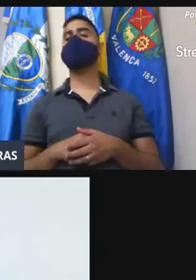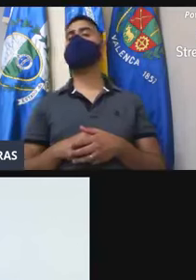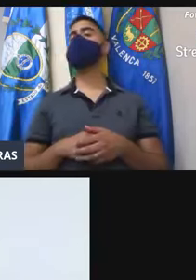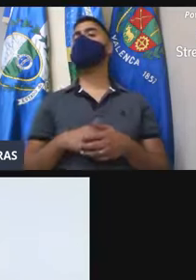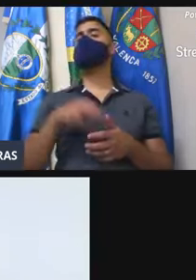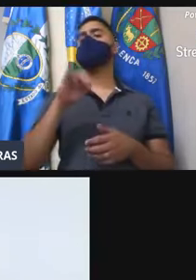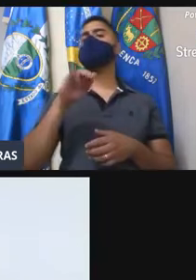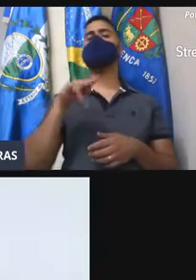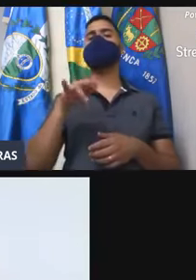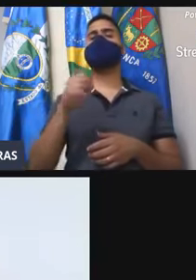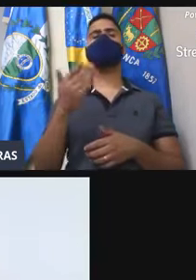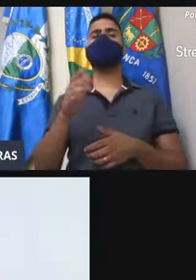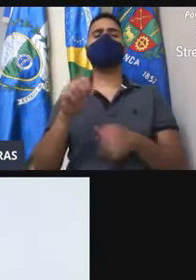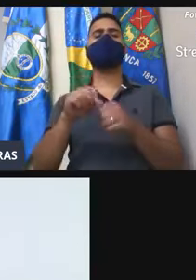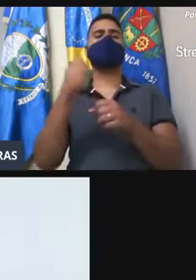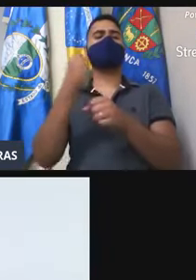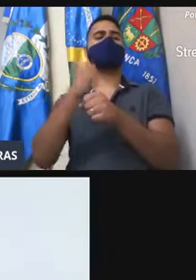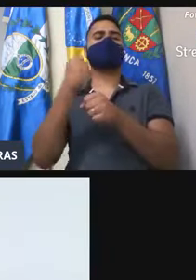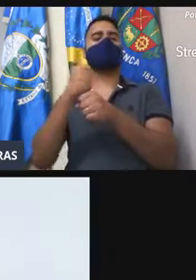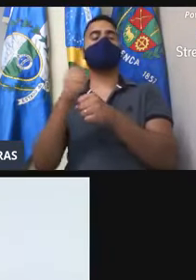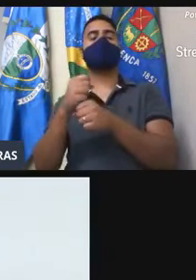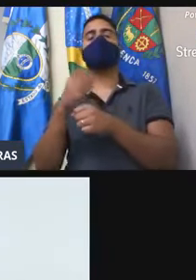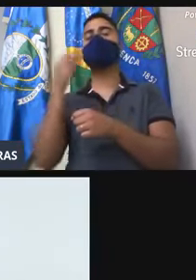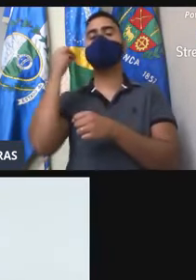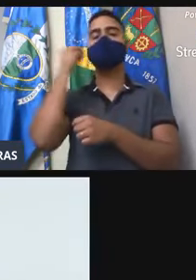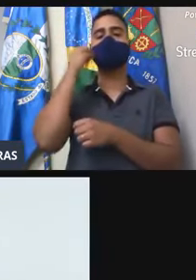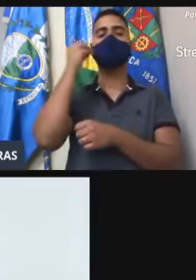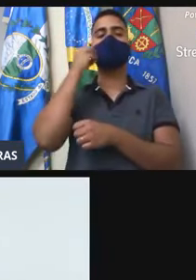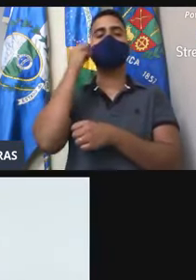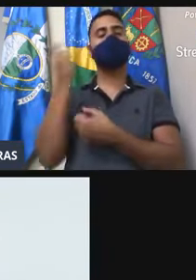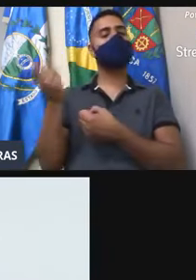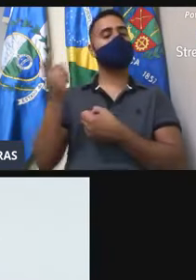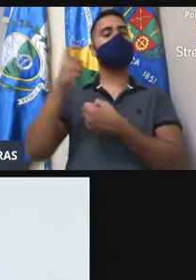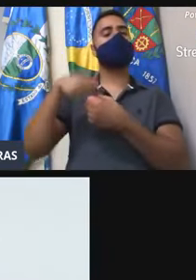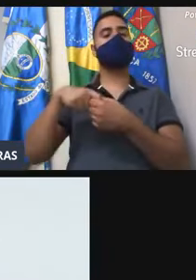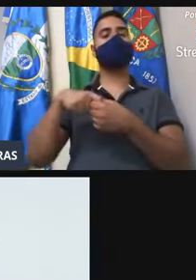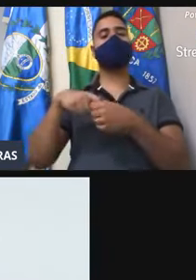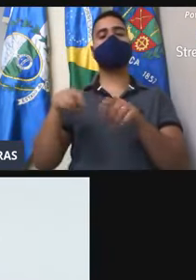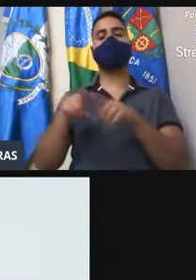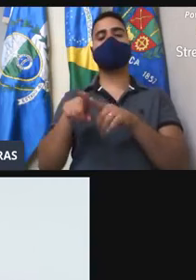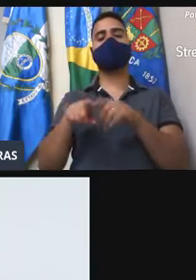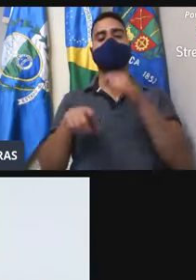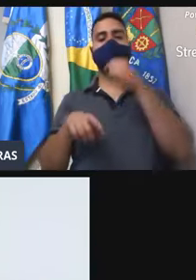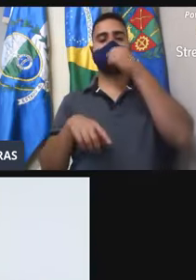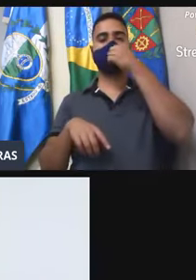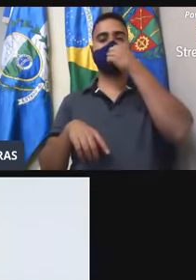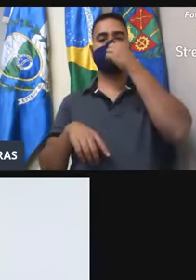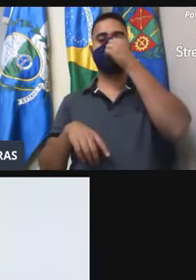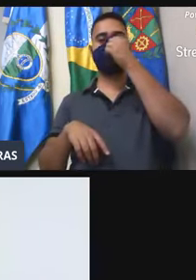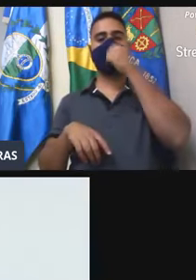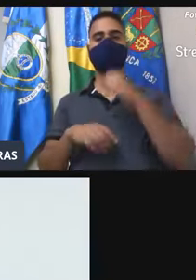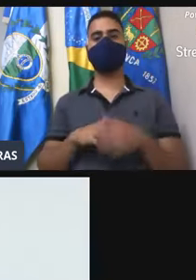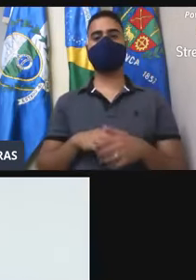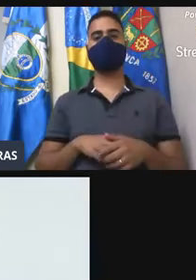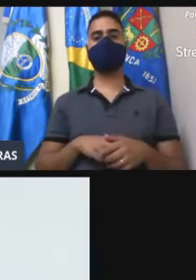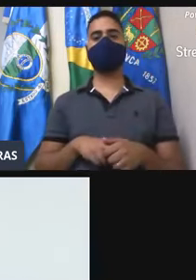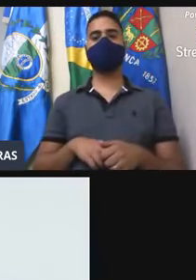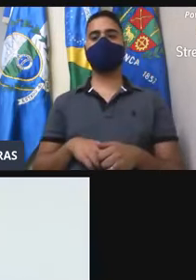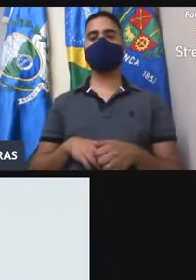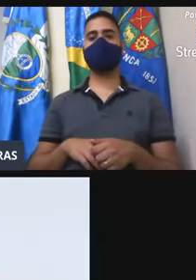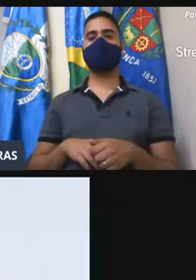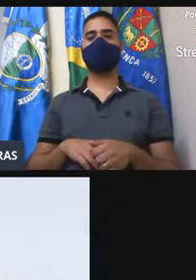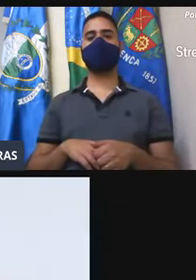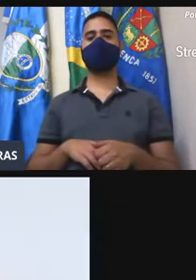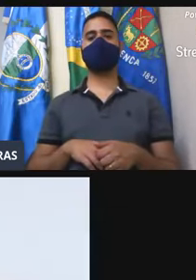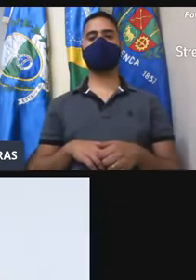da rodoviária. E assim nós vamos tentar resgatar isso, né, depois de 1 ano e meio, aí,